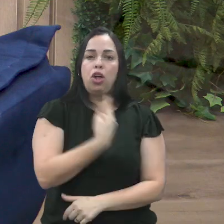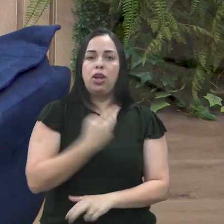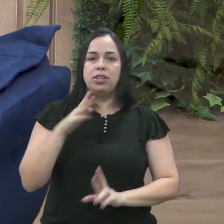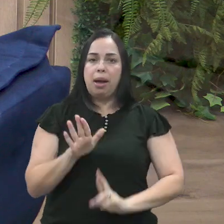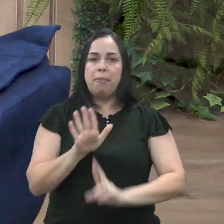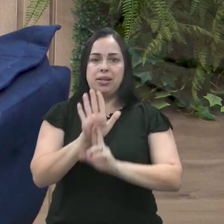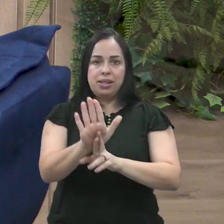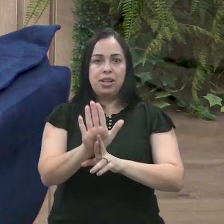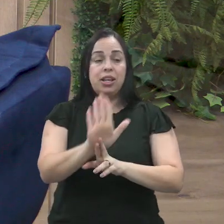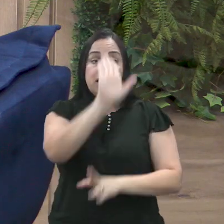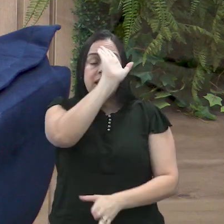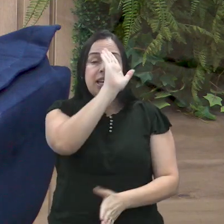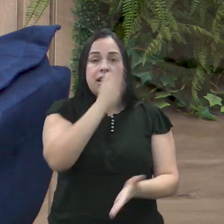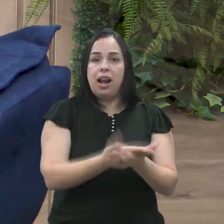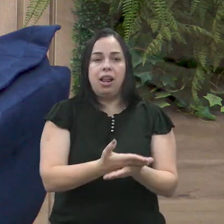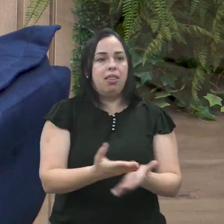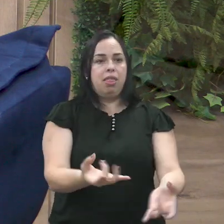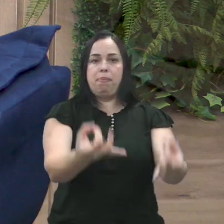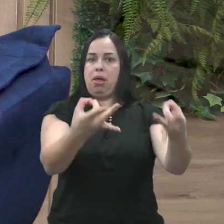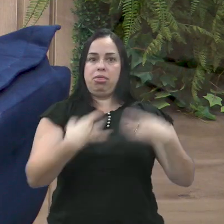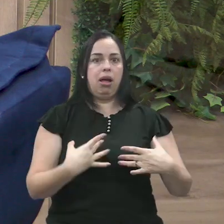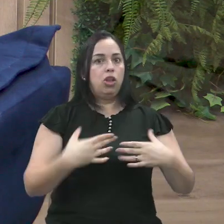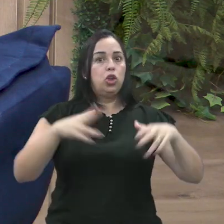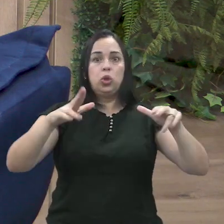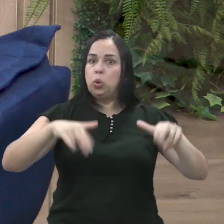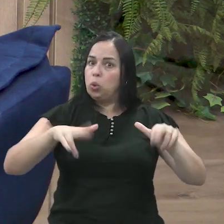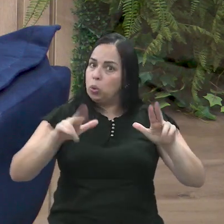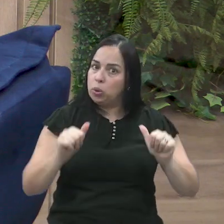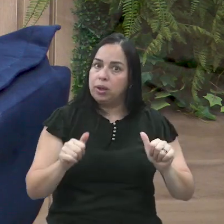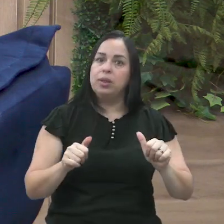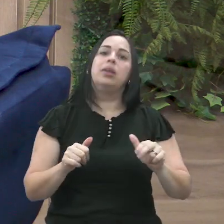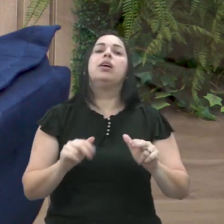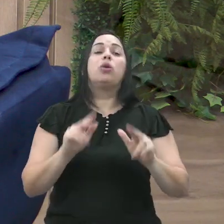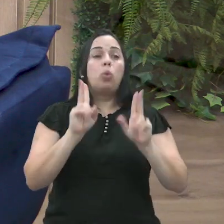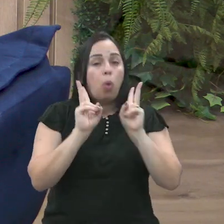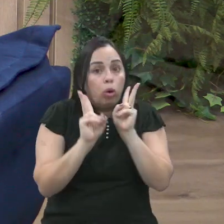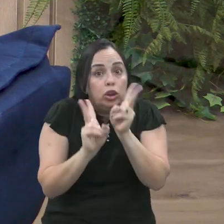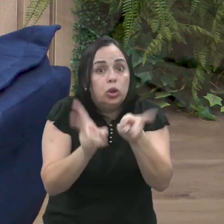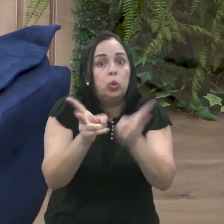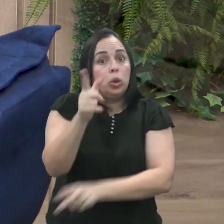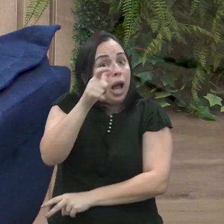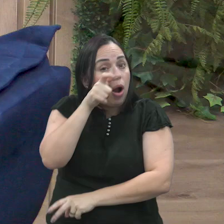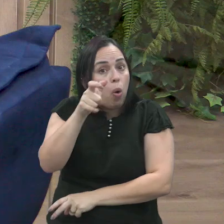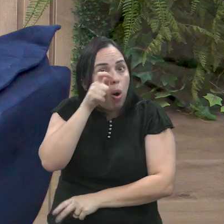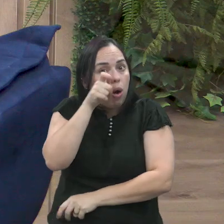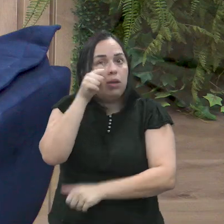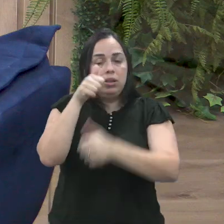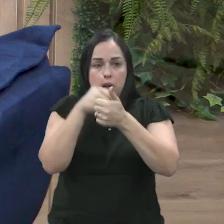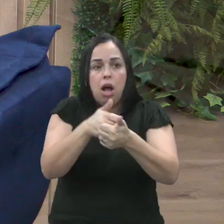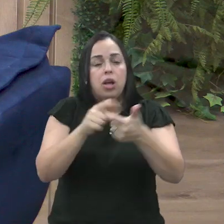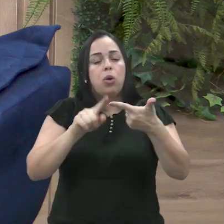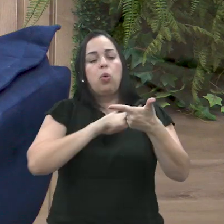enquanto representante, que a população que confiou na gente não abandone a gente depois que começa o mandato, que continue